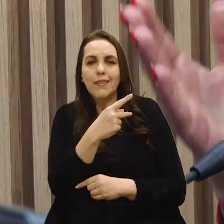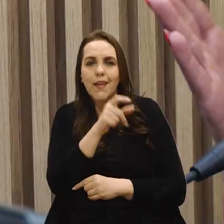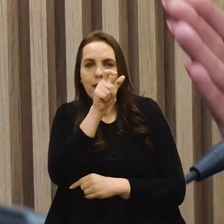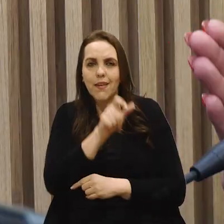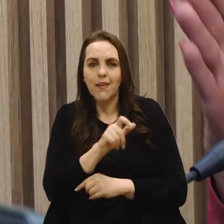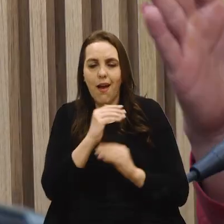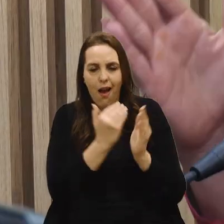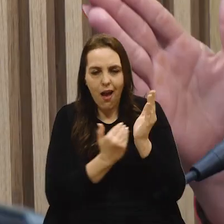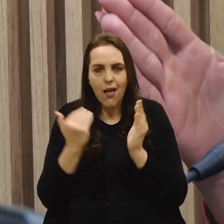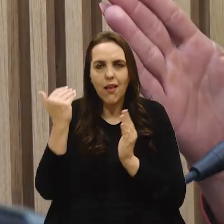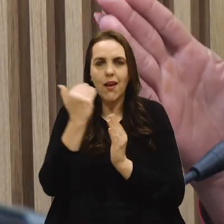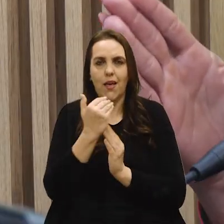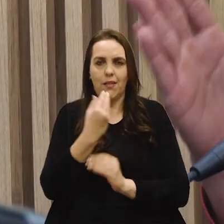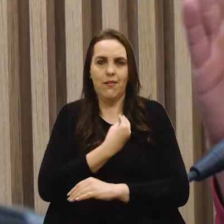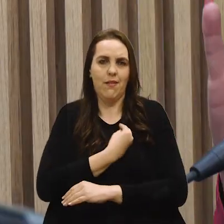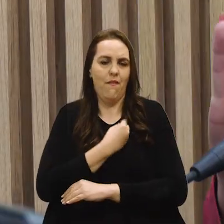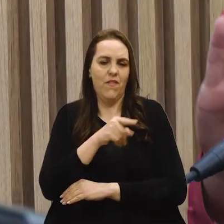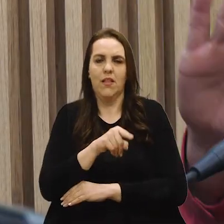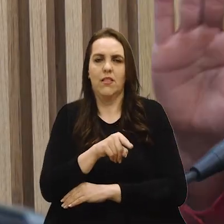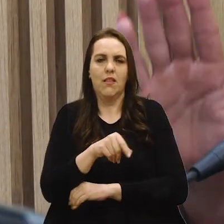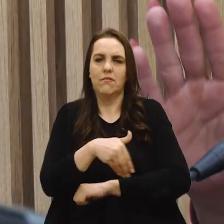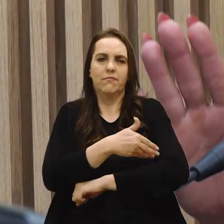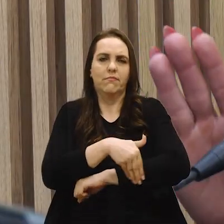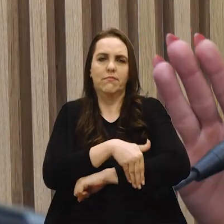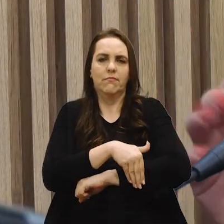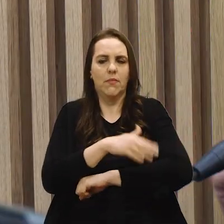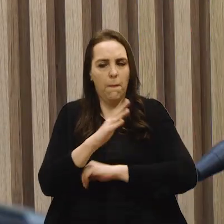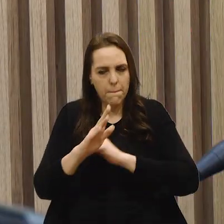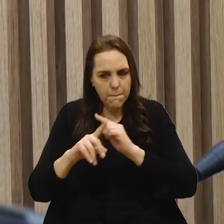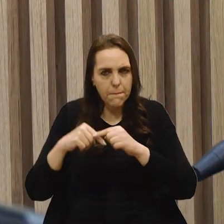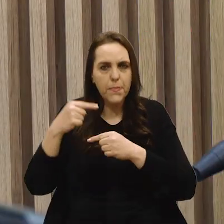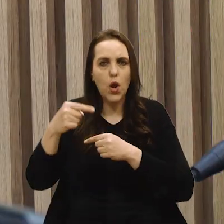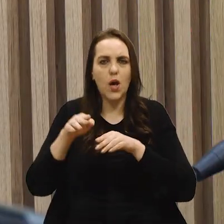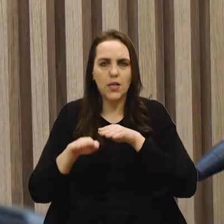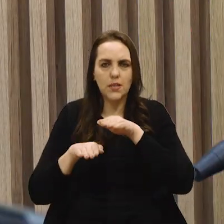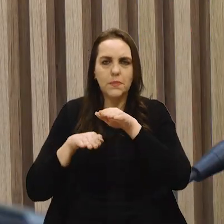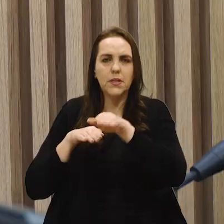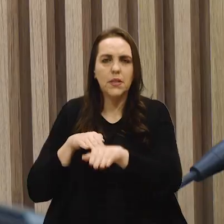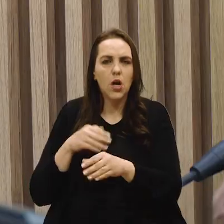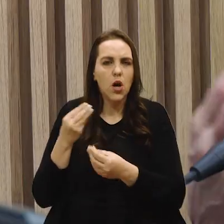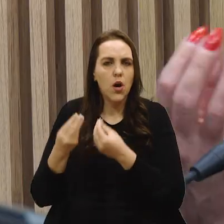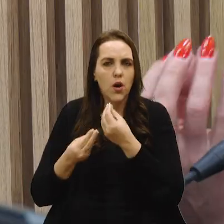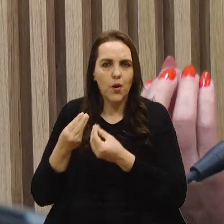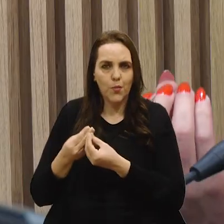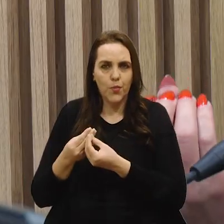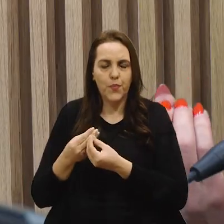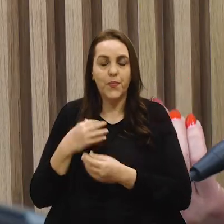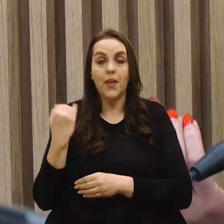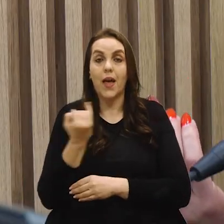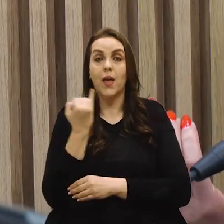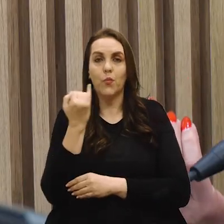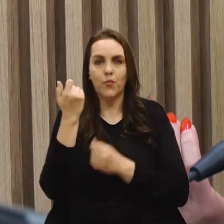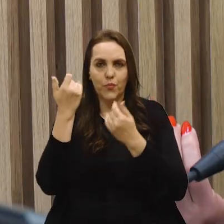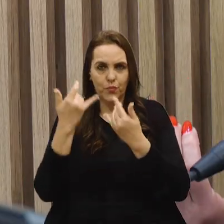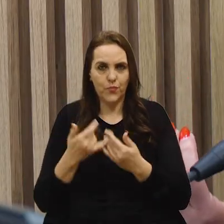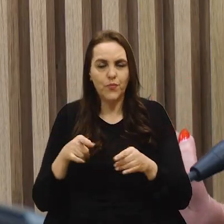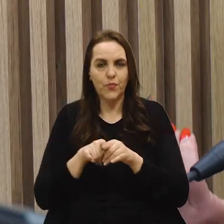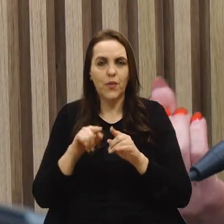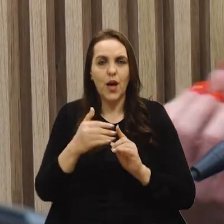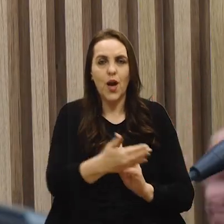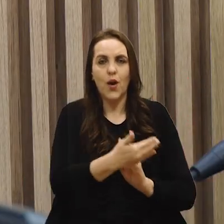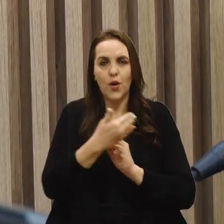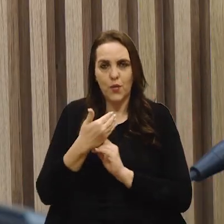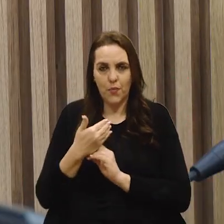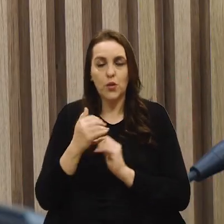deseja além dali, né? Qual que é o próximo passo. Acho que é importante a gente trazer também que em todos os acolhimentos a gente